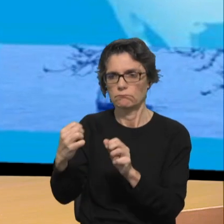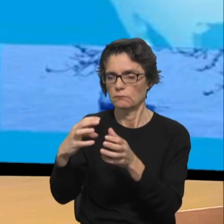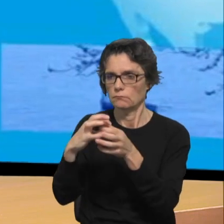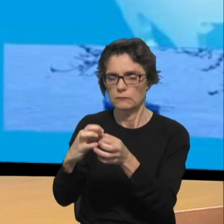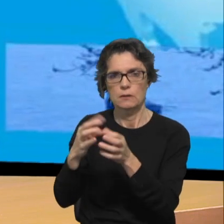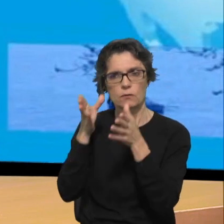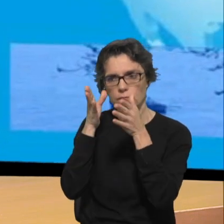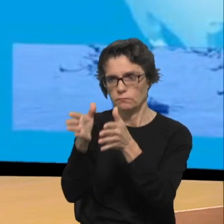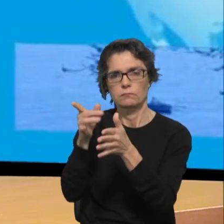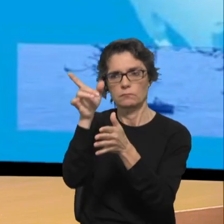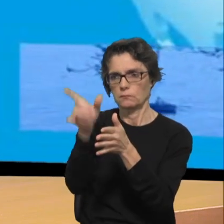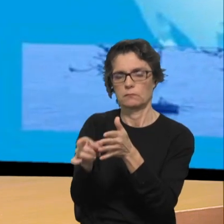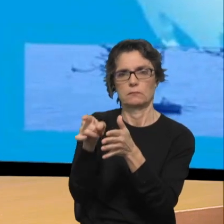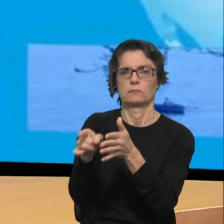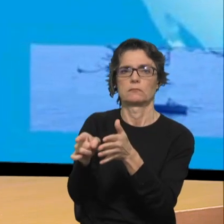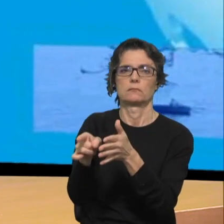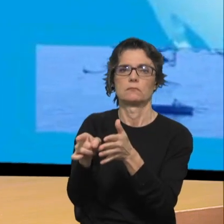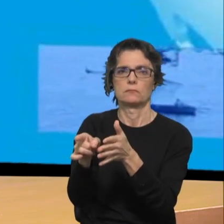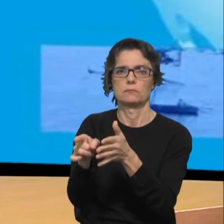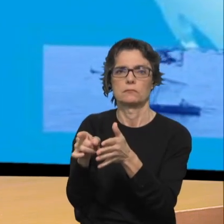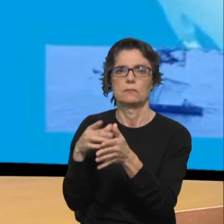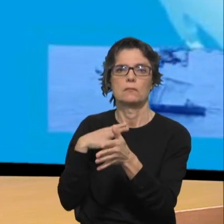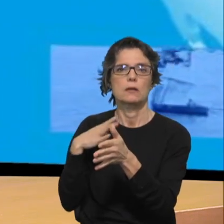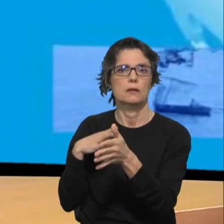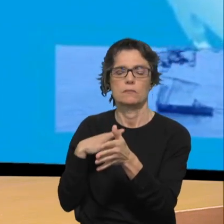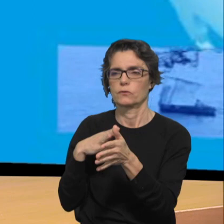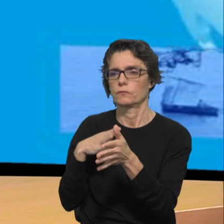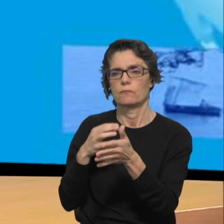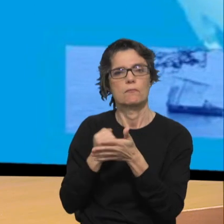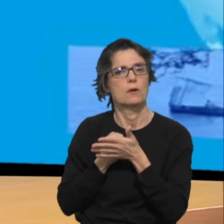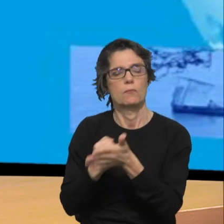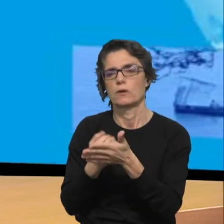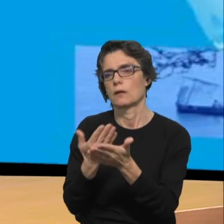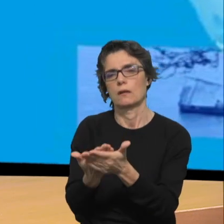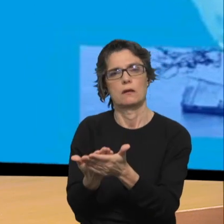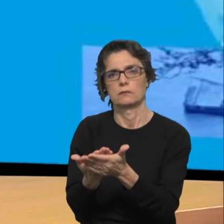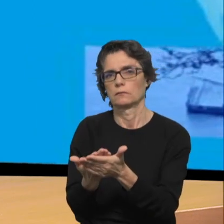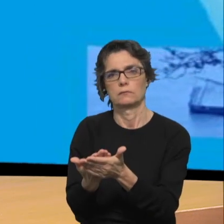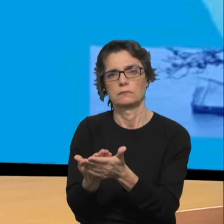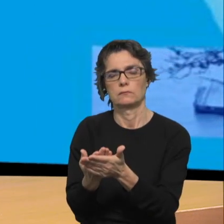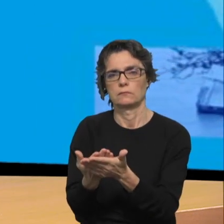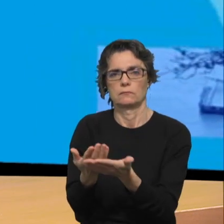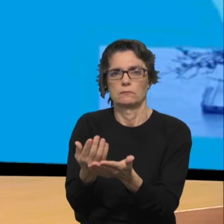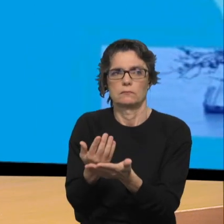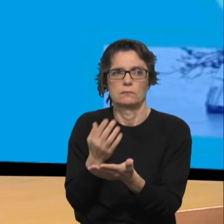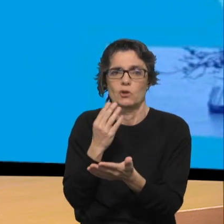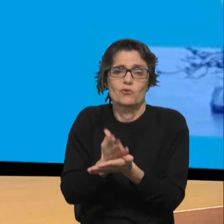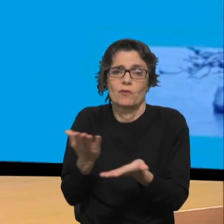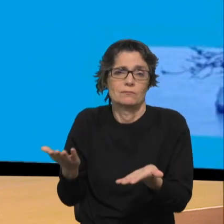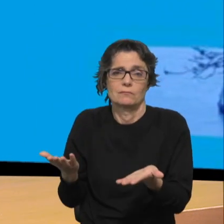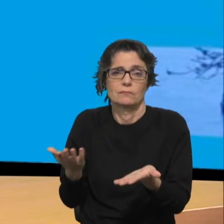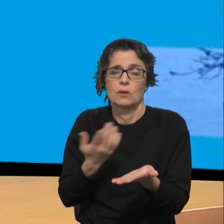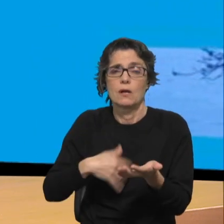vítimas que olhamos para uma casa que está a arder e queremos ajudar a apagar o fogo. Simplesmente isso. A Associação dos